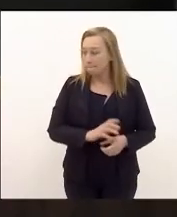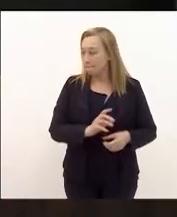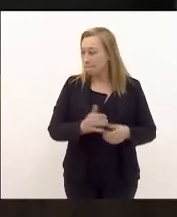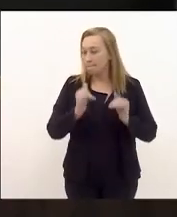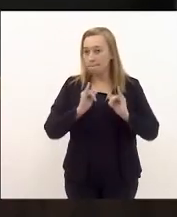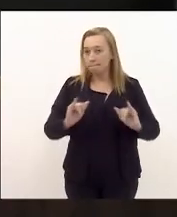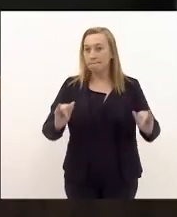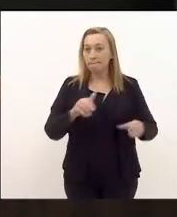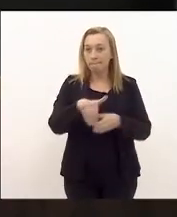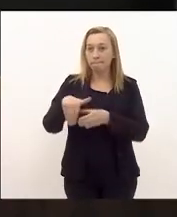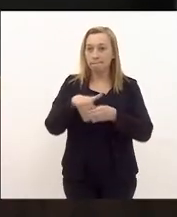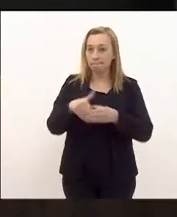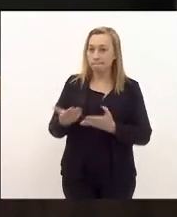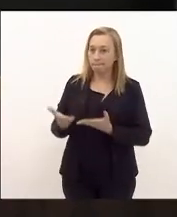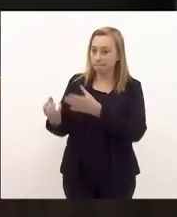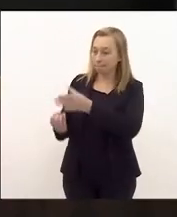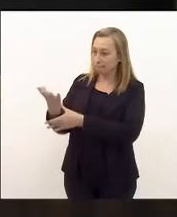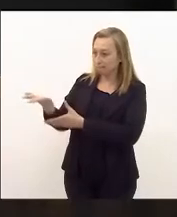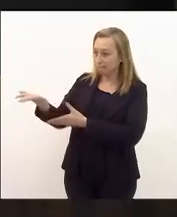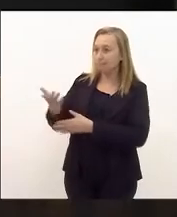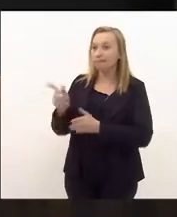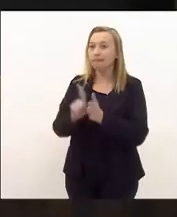da deputada autora.